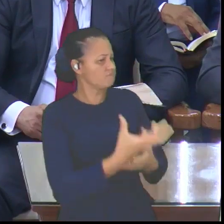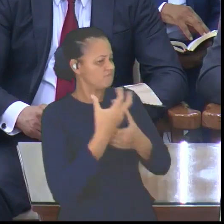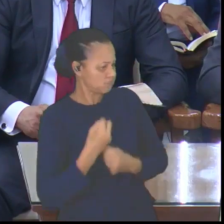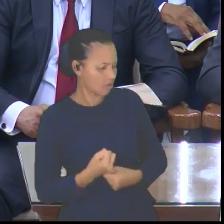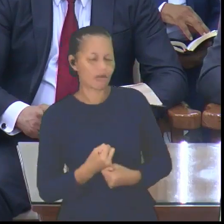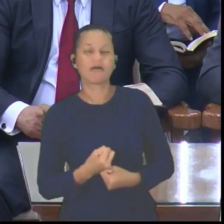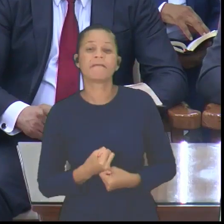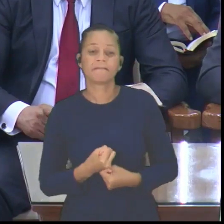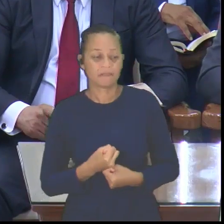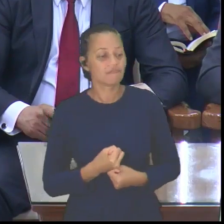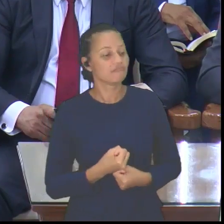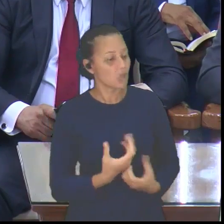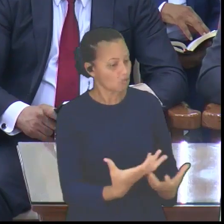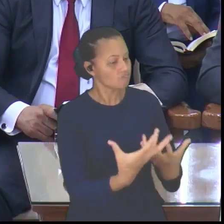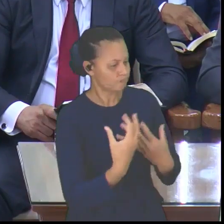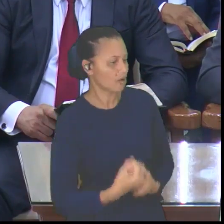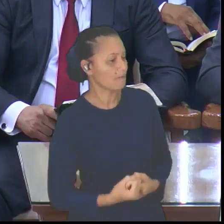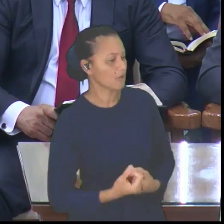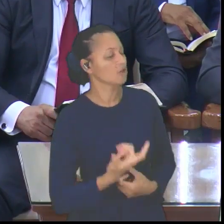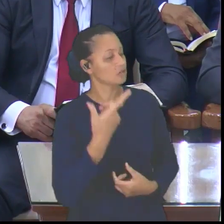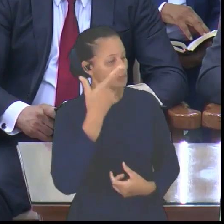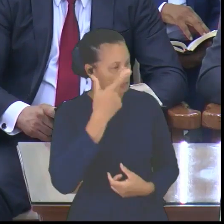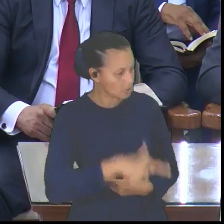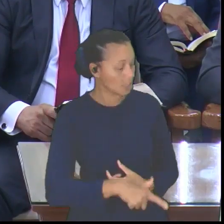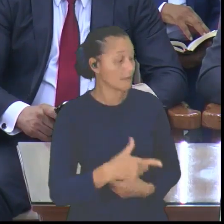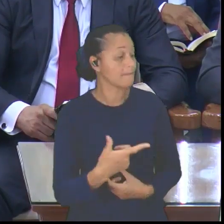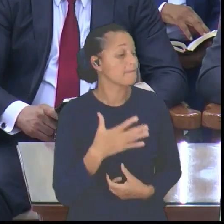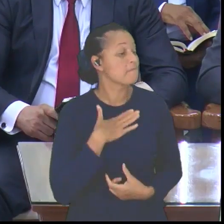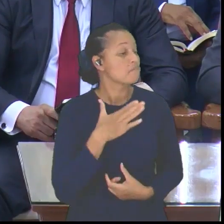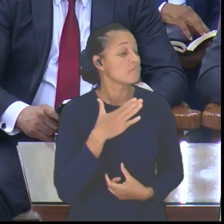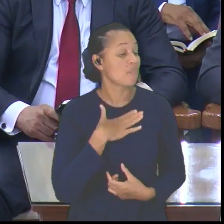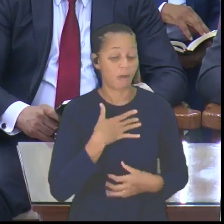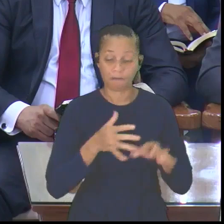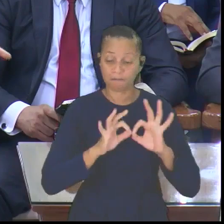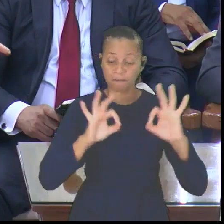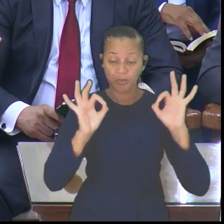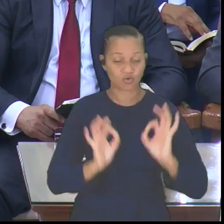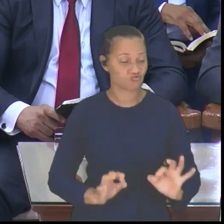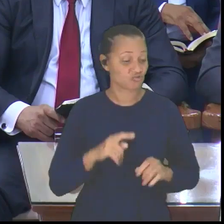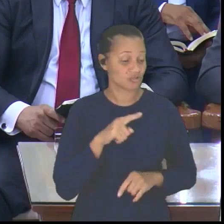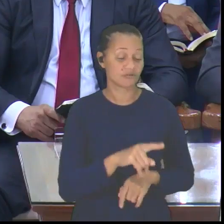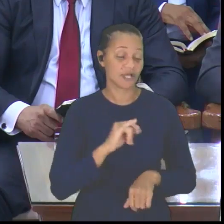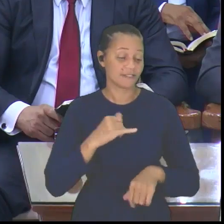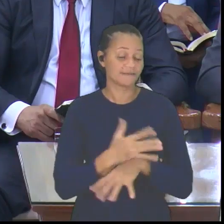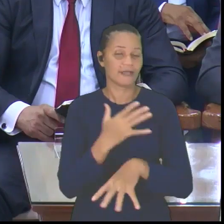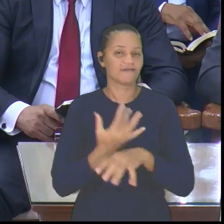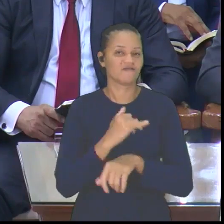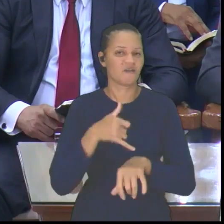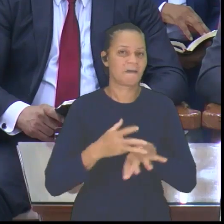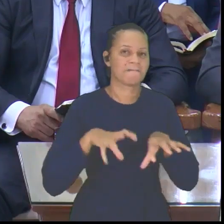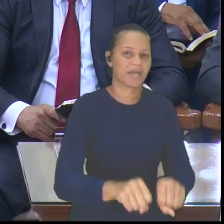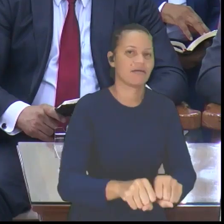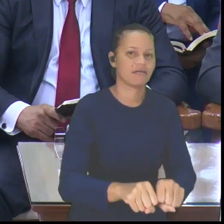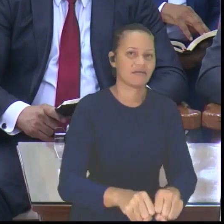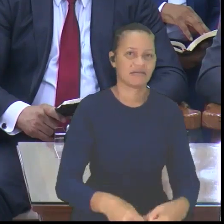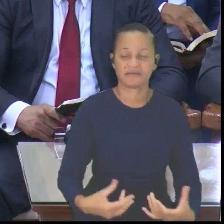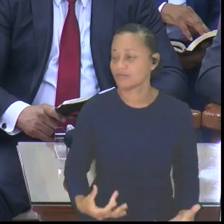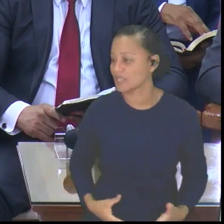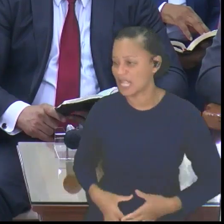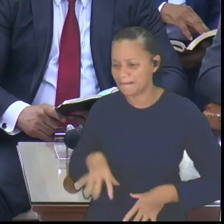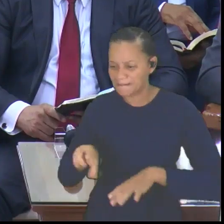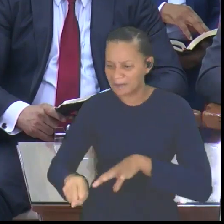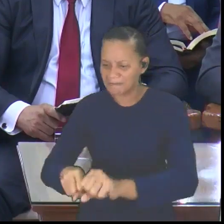enviado de Ezequias a ele. Mas ele disse, o meu plano é Jerusalém. Eu tomei todas